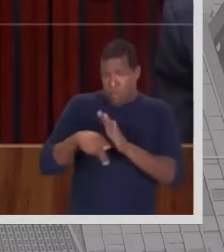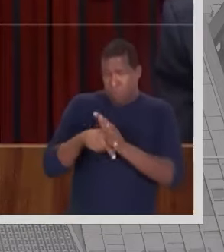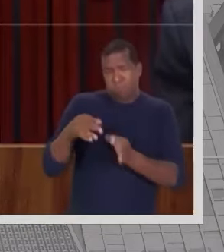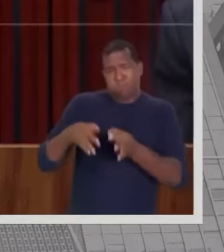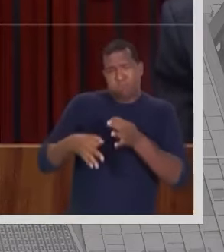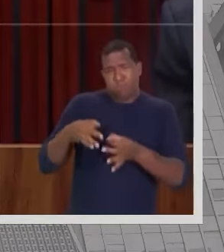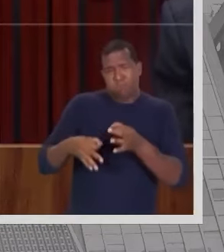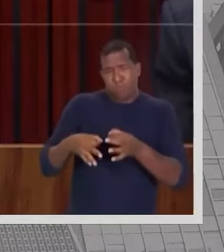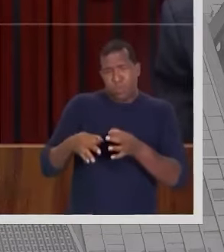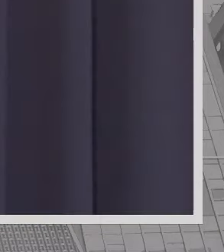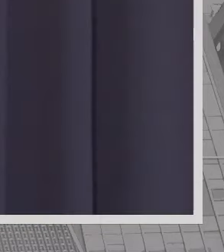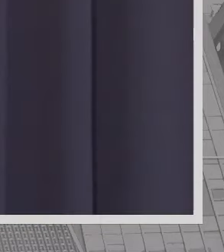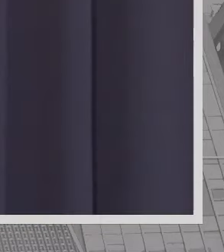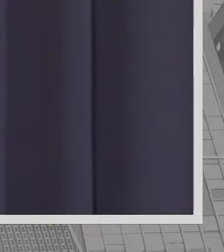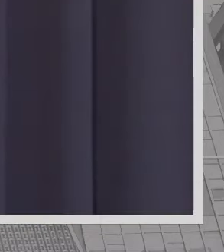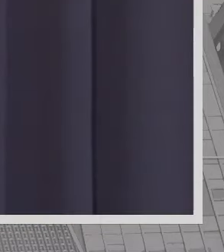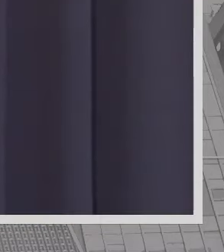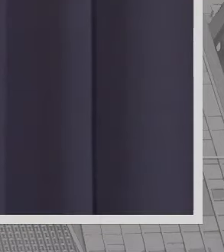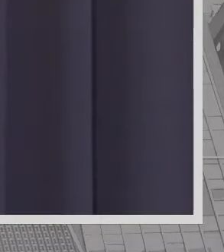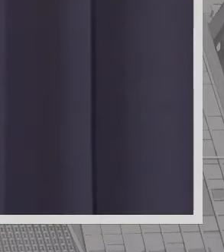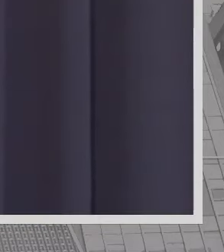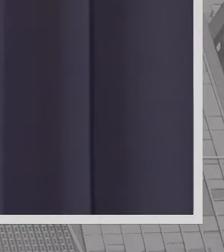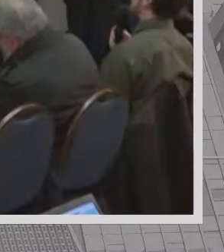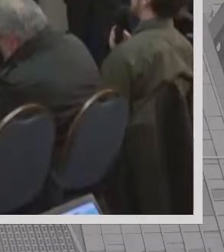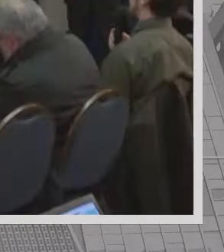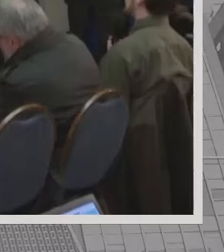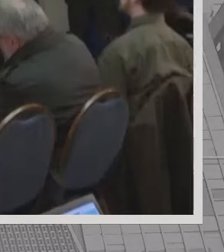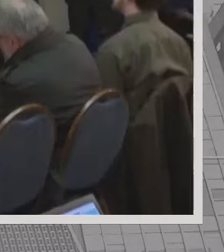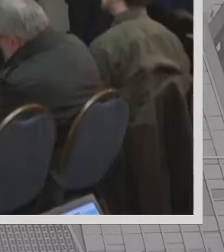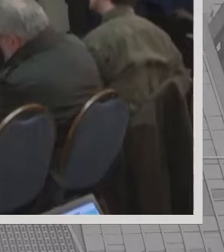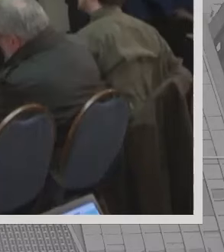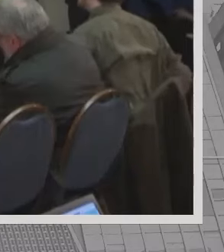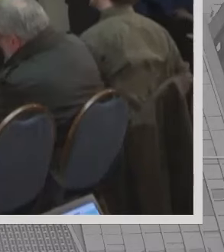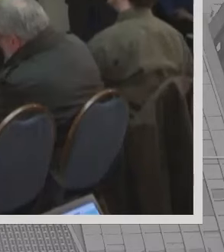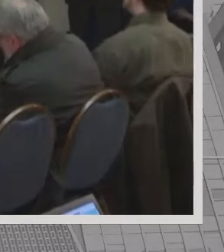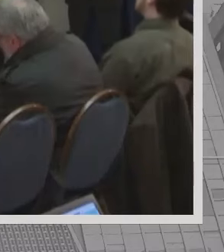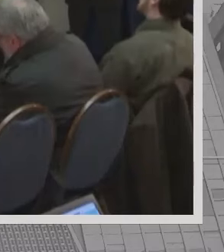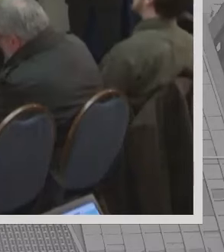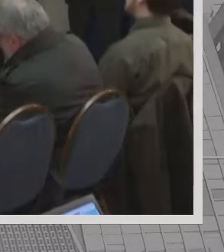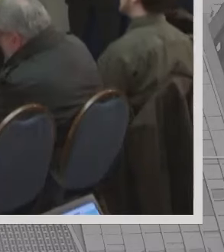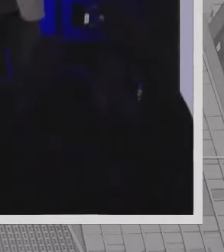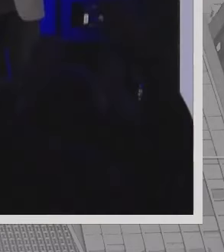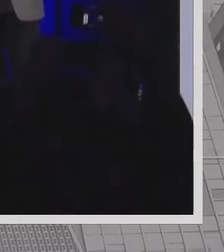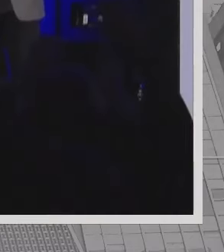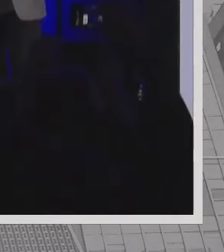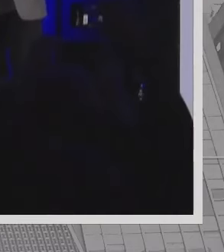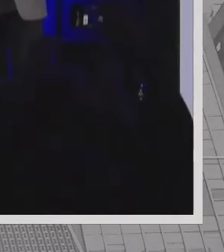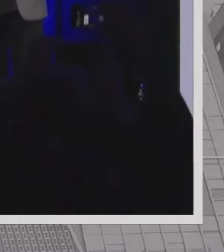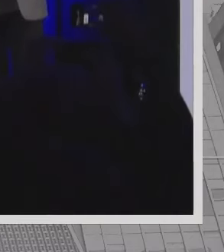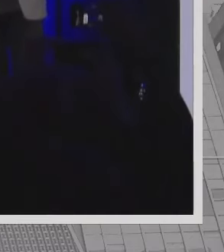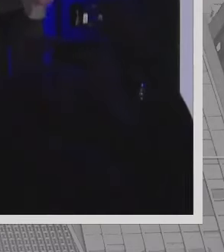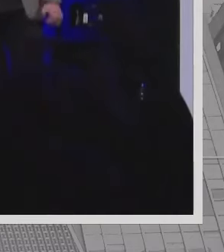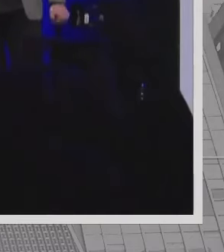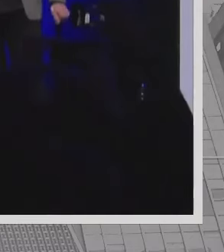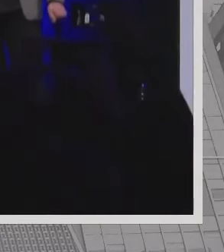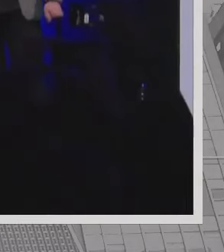que é muito importante. Não pode ficar essa casa da mãe Joana. Cada um faz o que bem entende. Ô, Telhada, como é